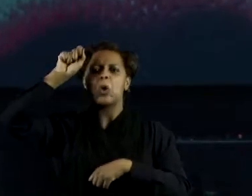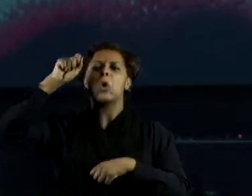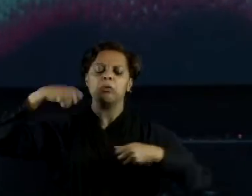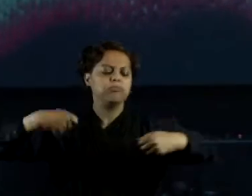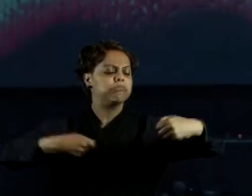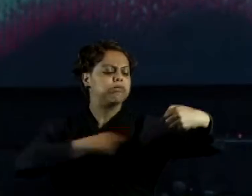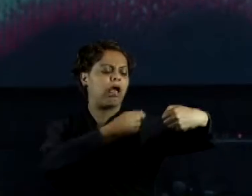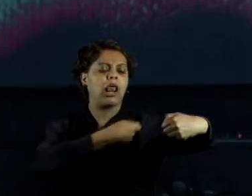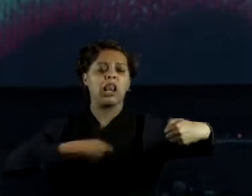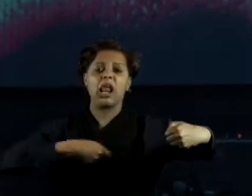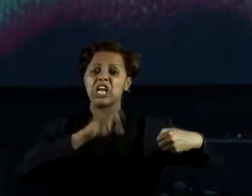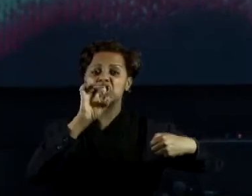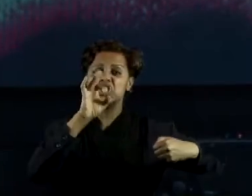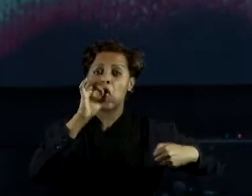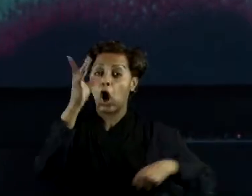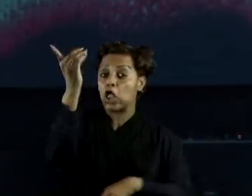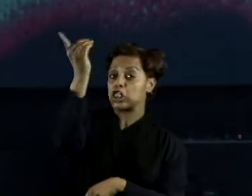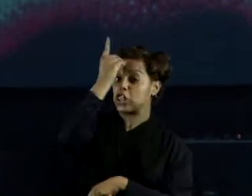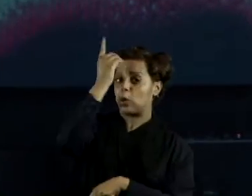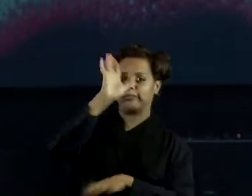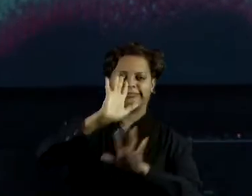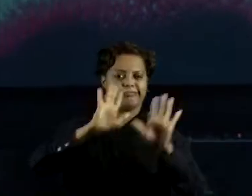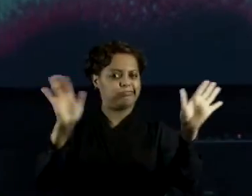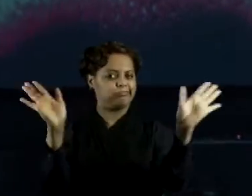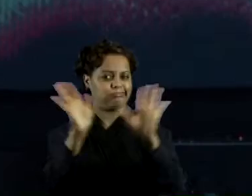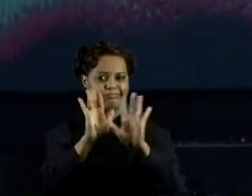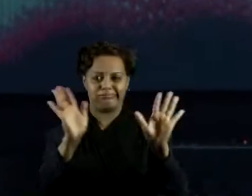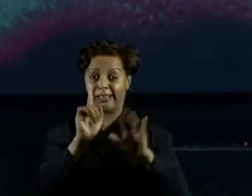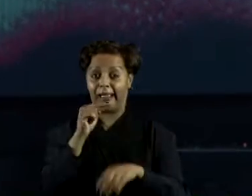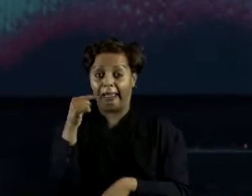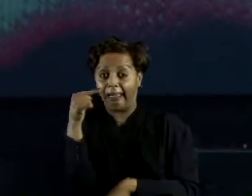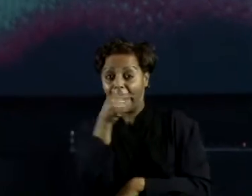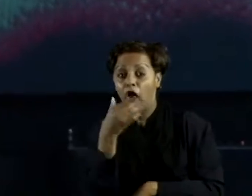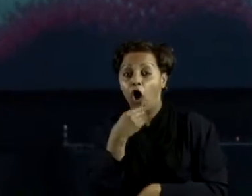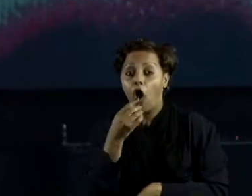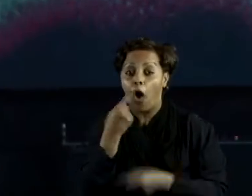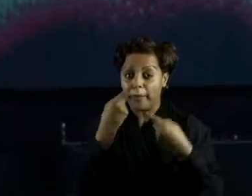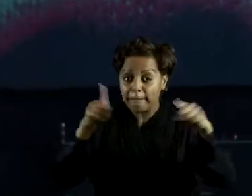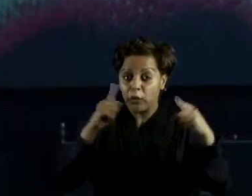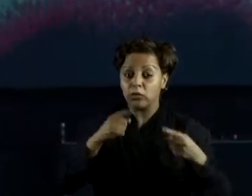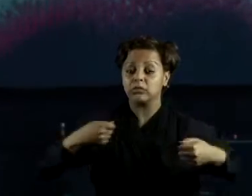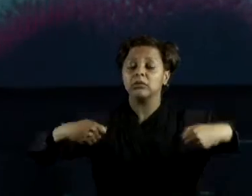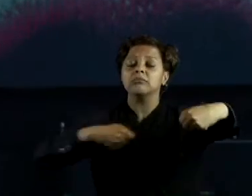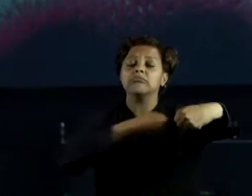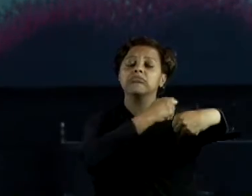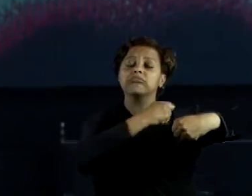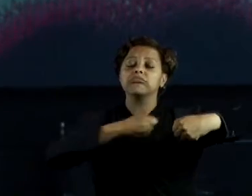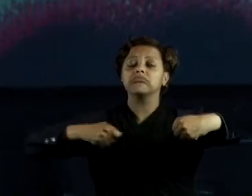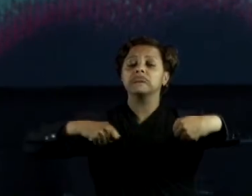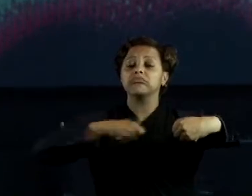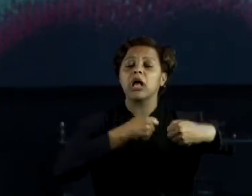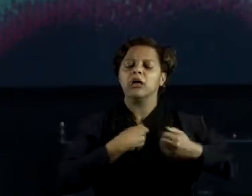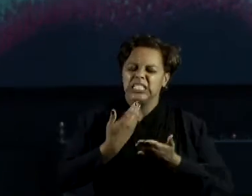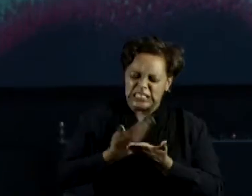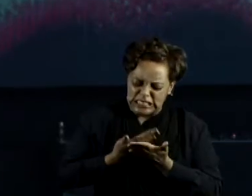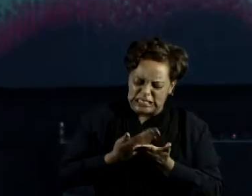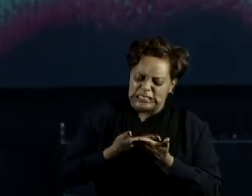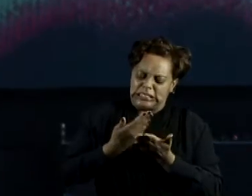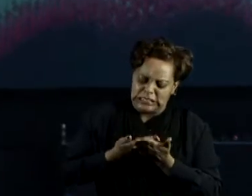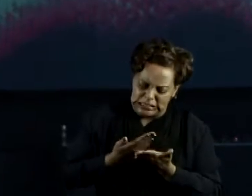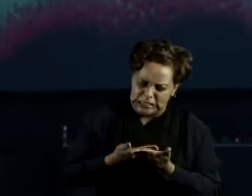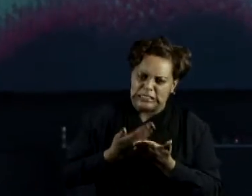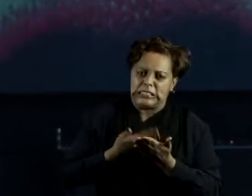no talento, chegou ali depois de muito estudo. Então, se a sua área